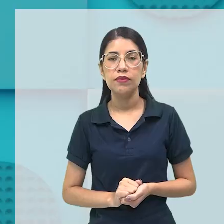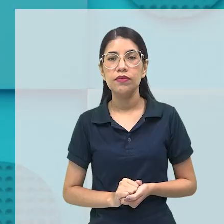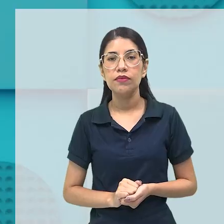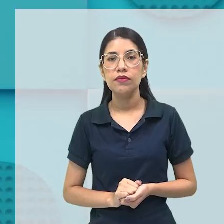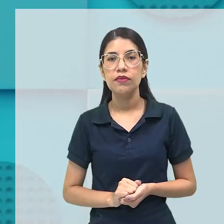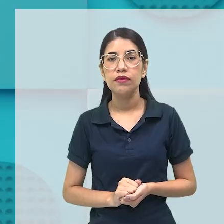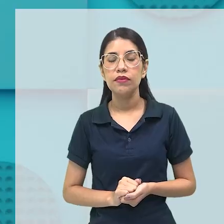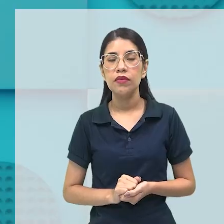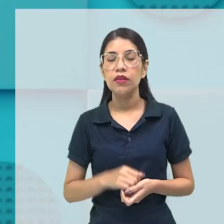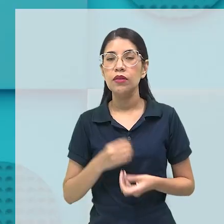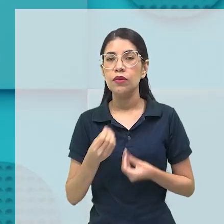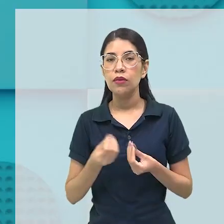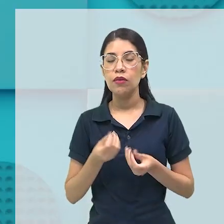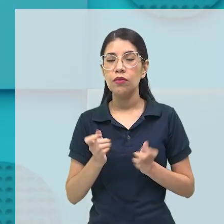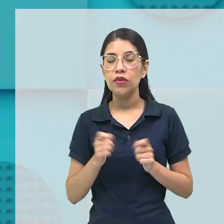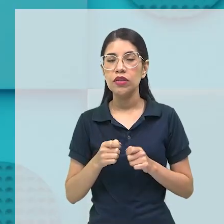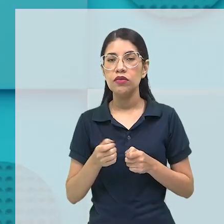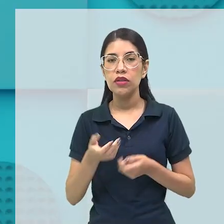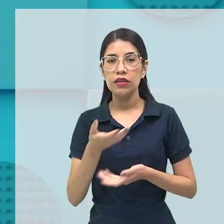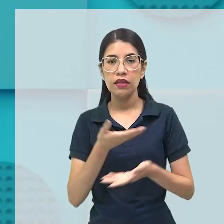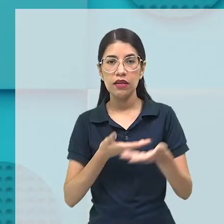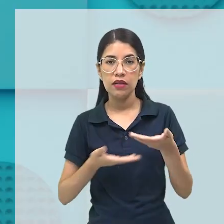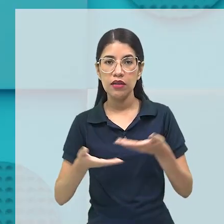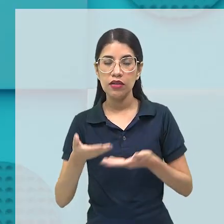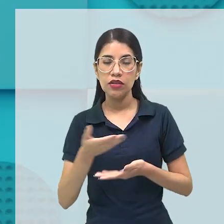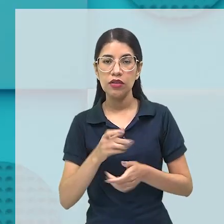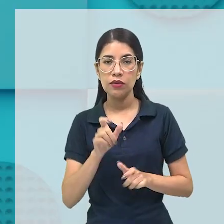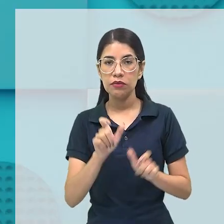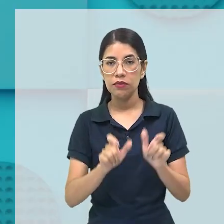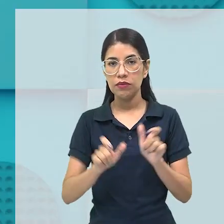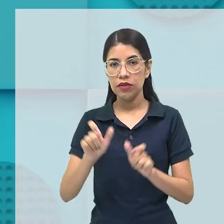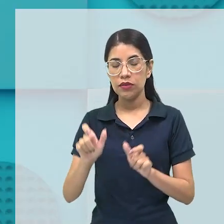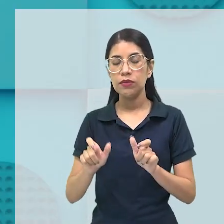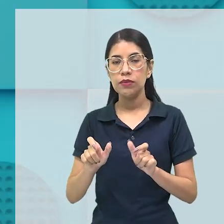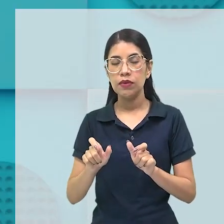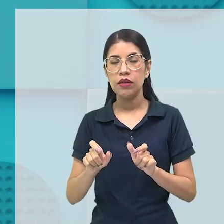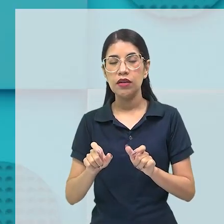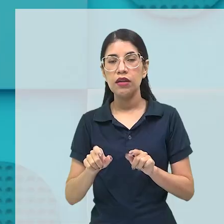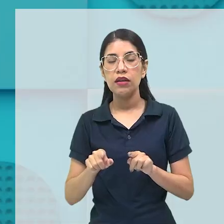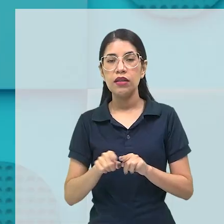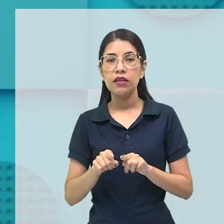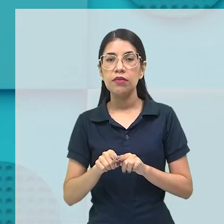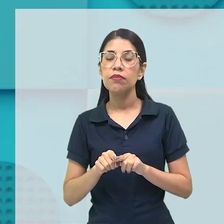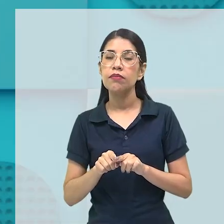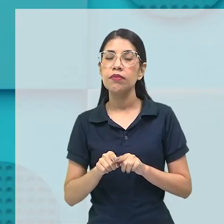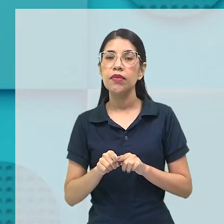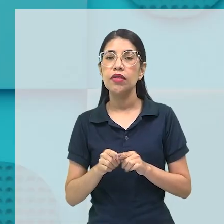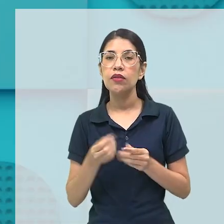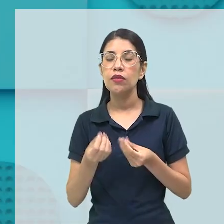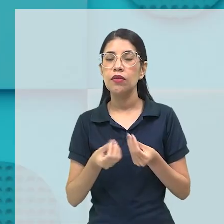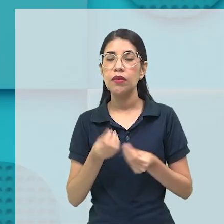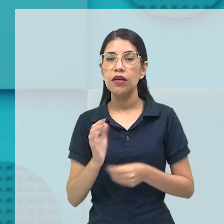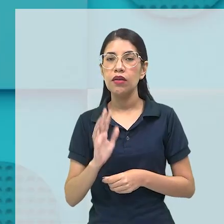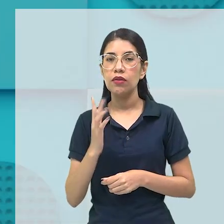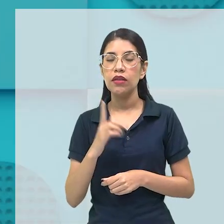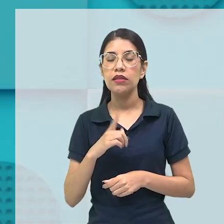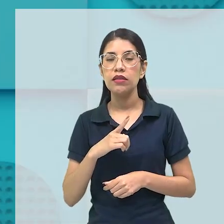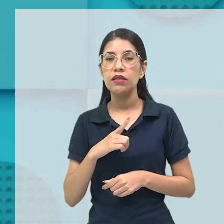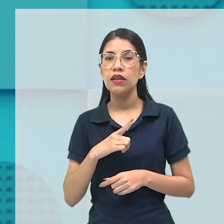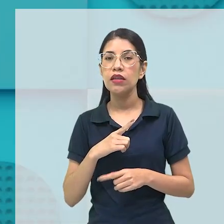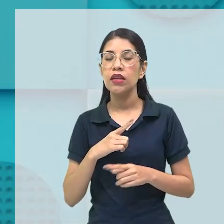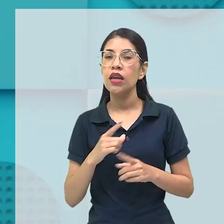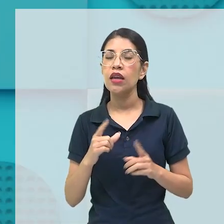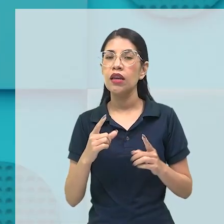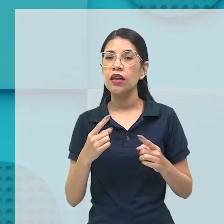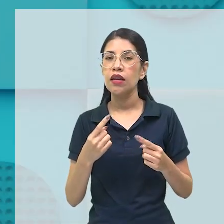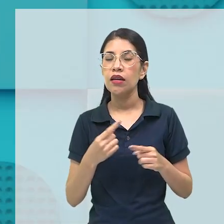se relacionar com o outro, né? Então, nessa relação com o outro, surge ali um conflito,